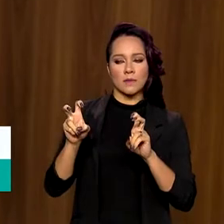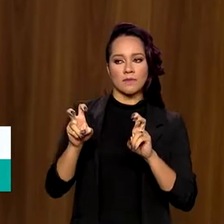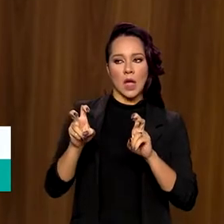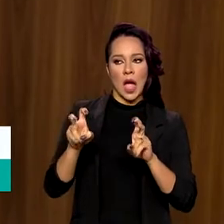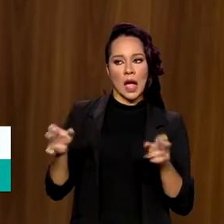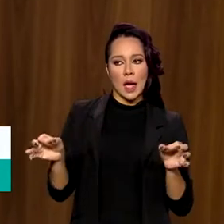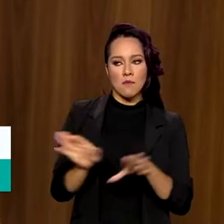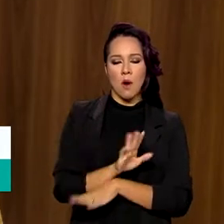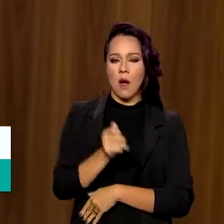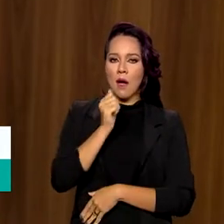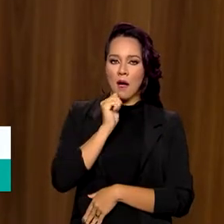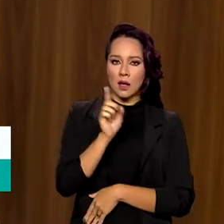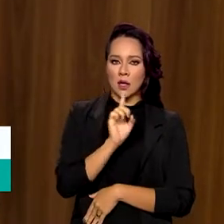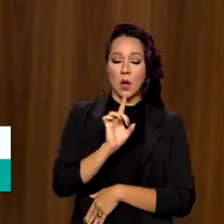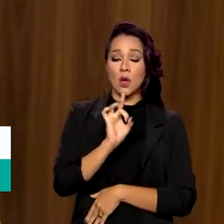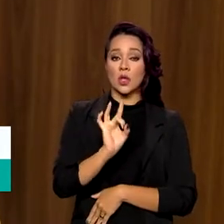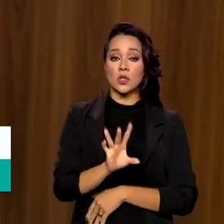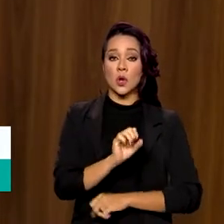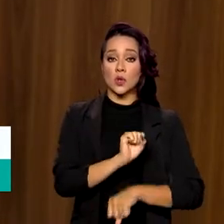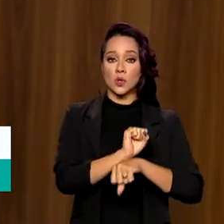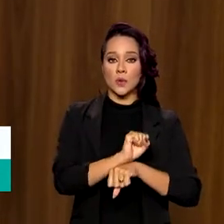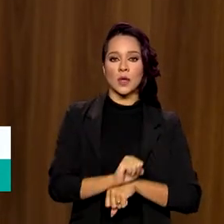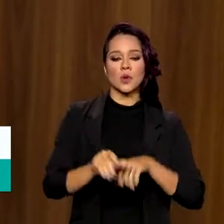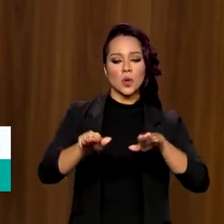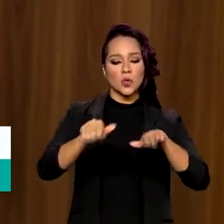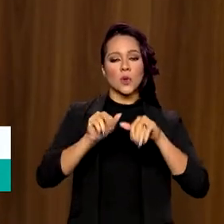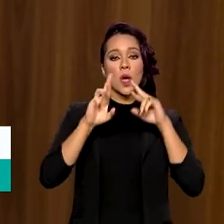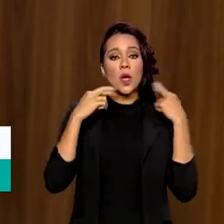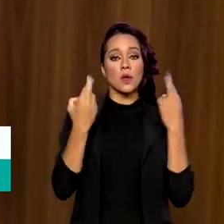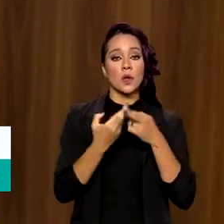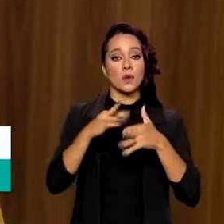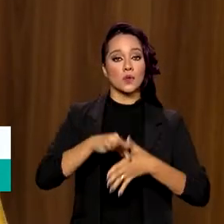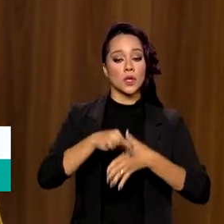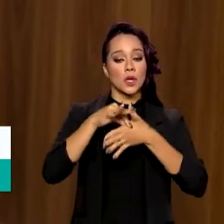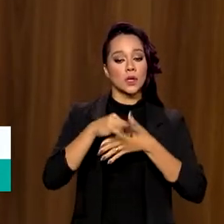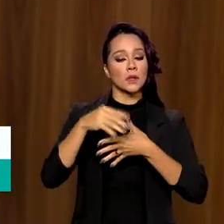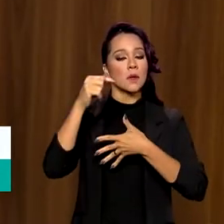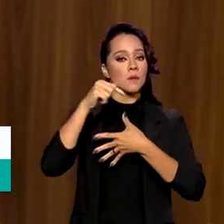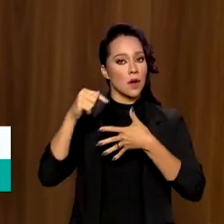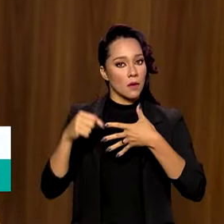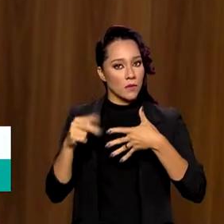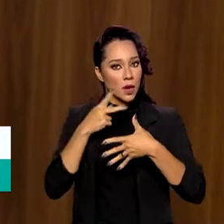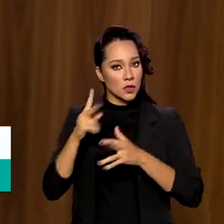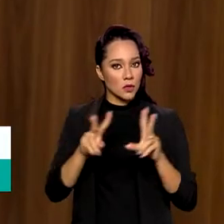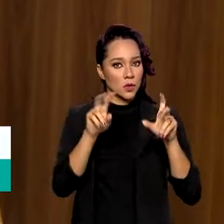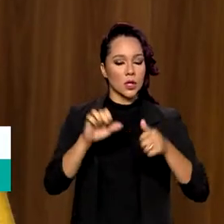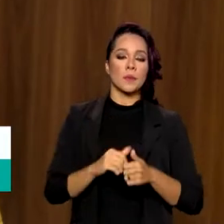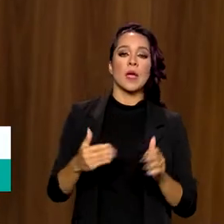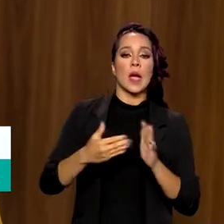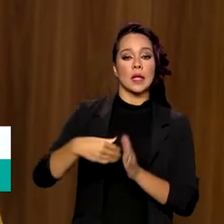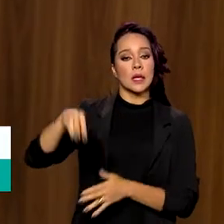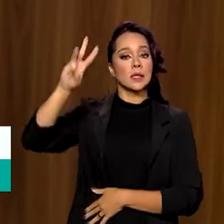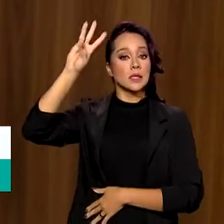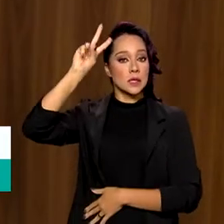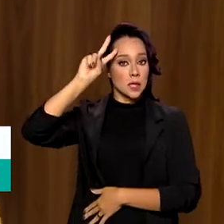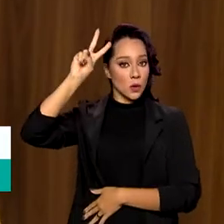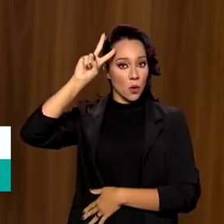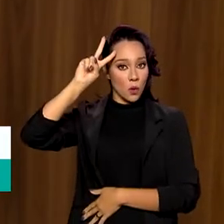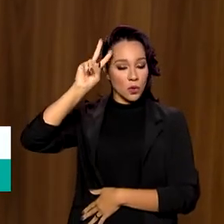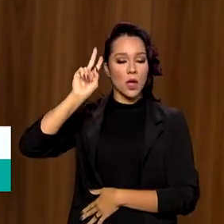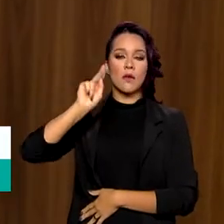sepultado está apenas suspenso convocou uma reunião de líderes para definir essa questão e disse que até segunda-feira